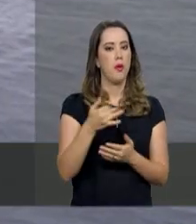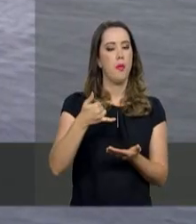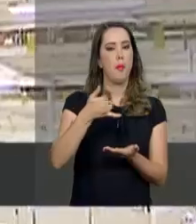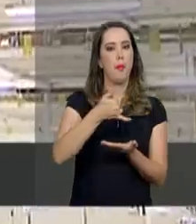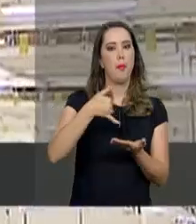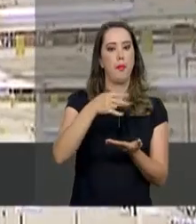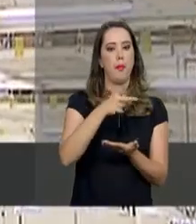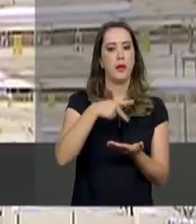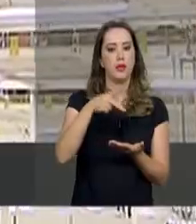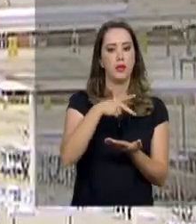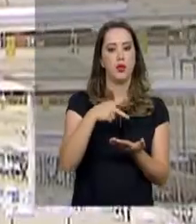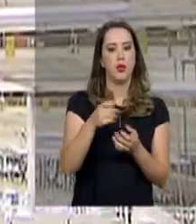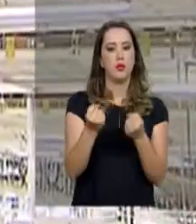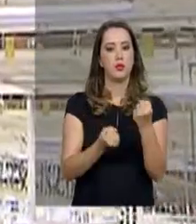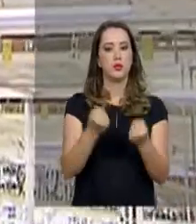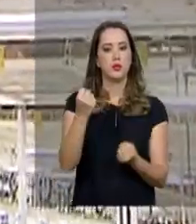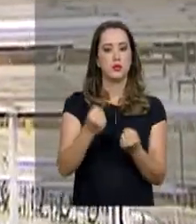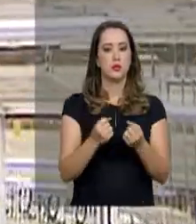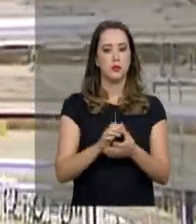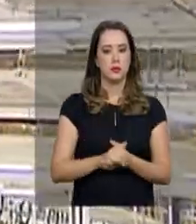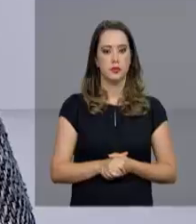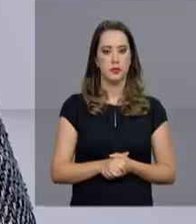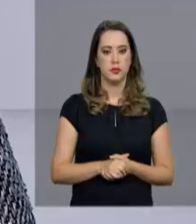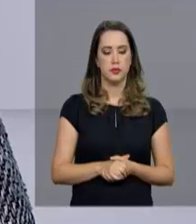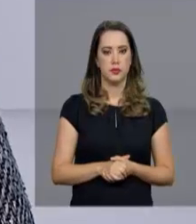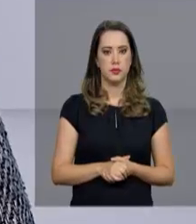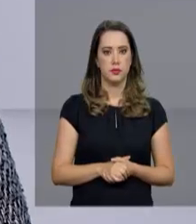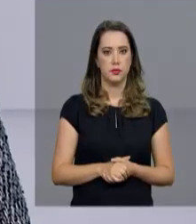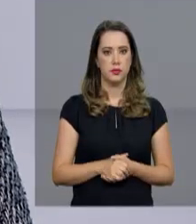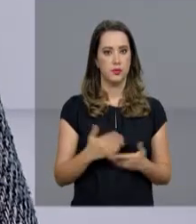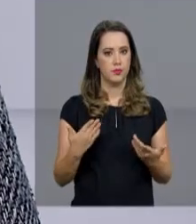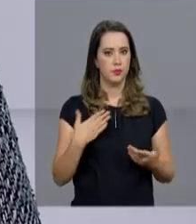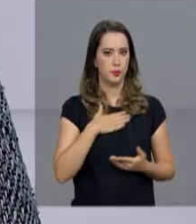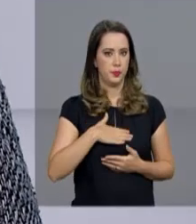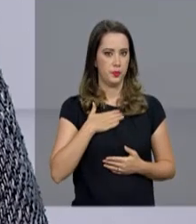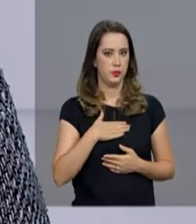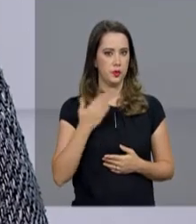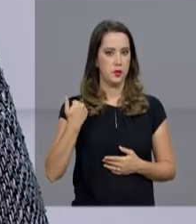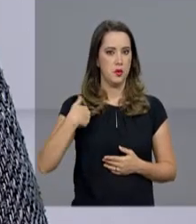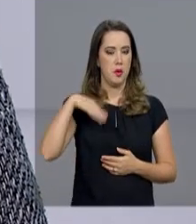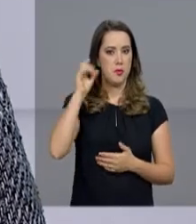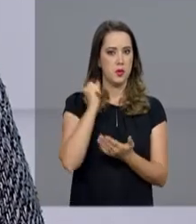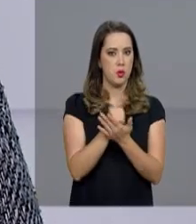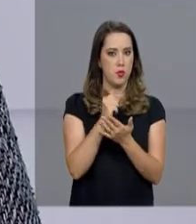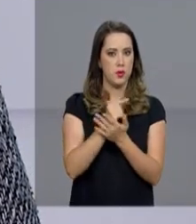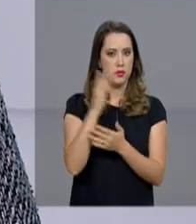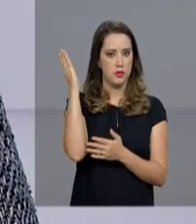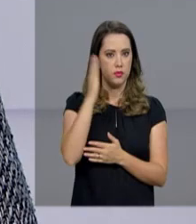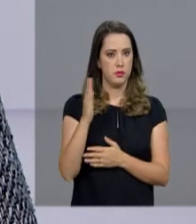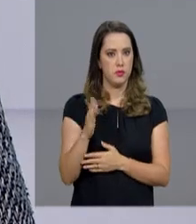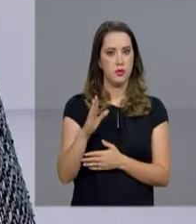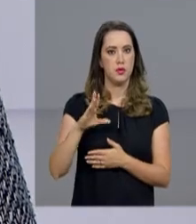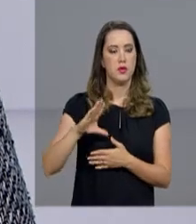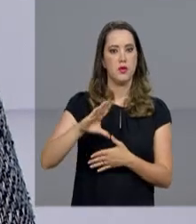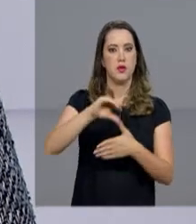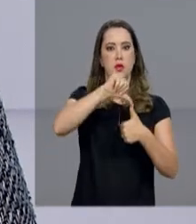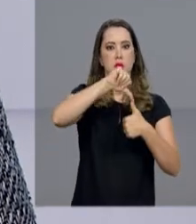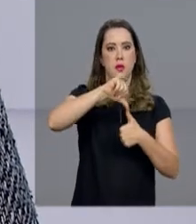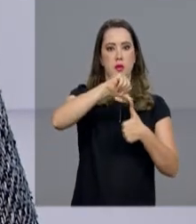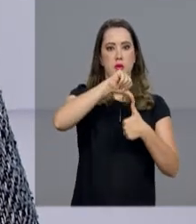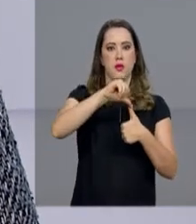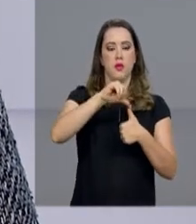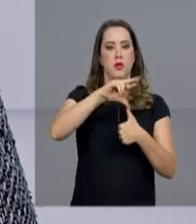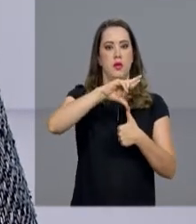petróleo bruto e automóveis de passageiros. Em agosto, os maiores compradores do Brasil foram América